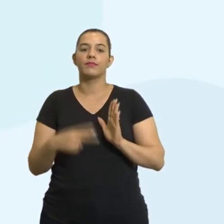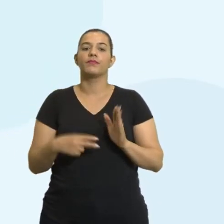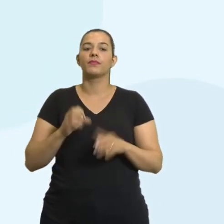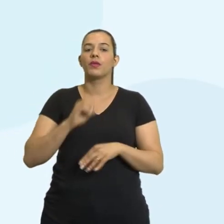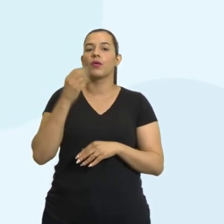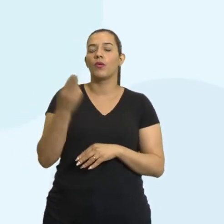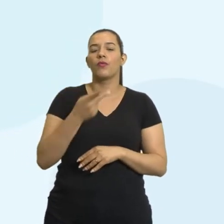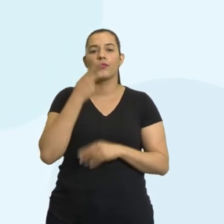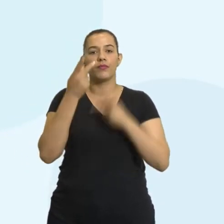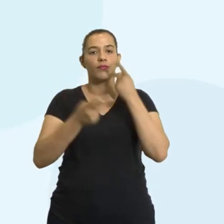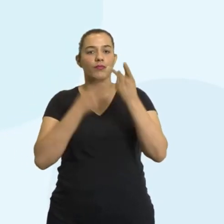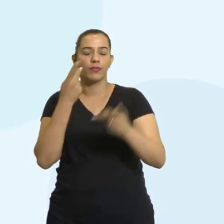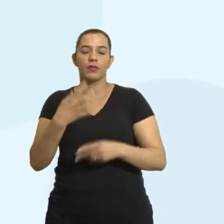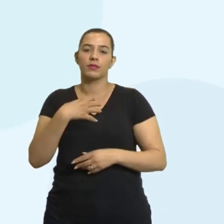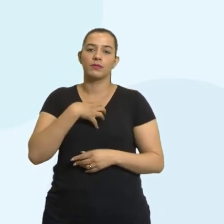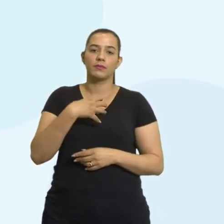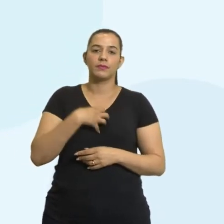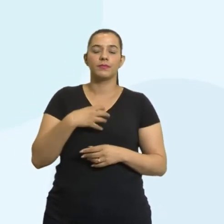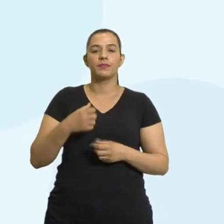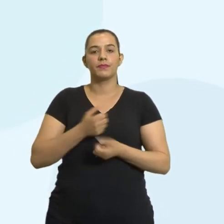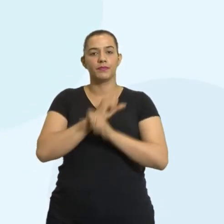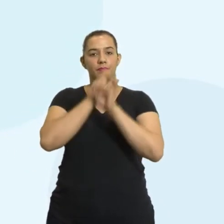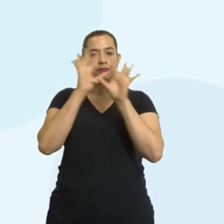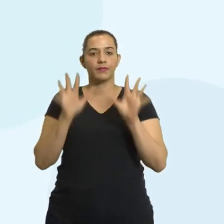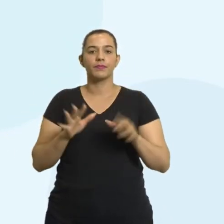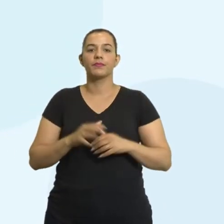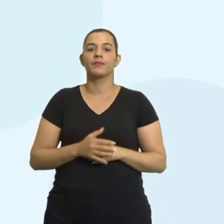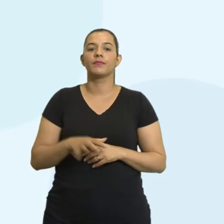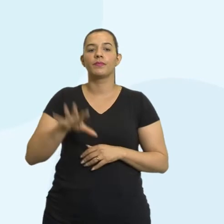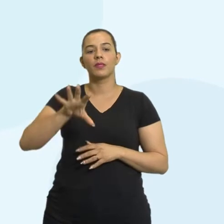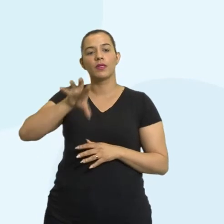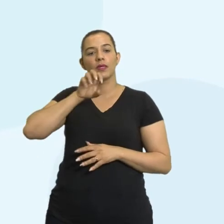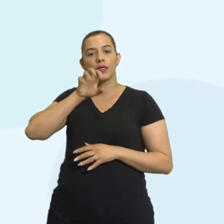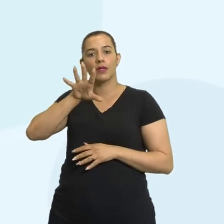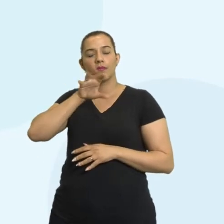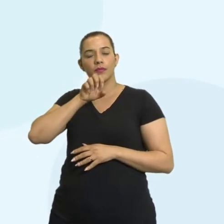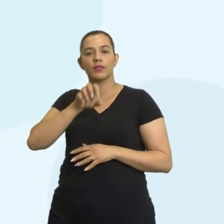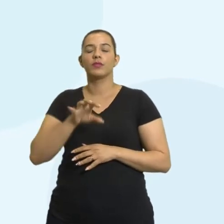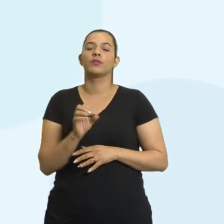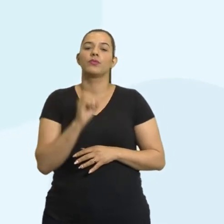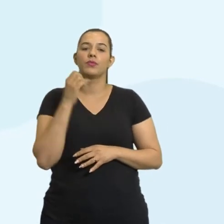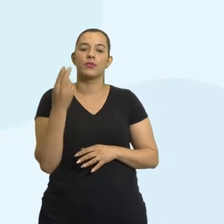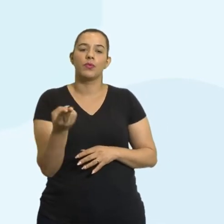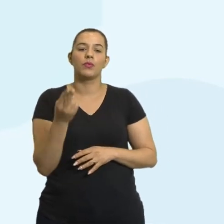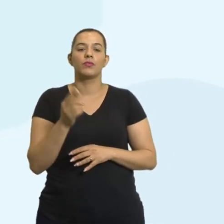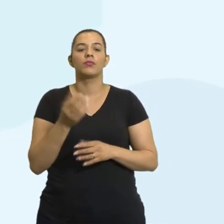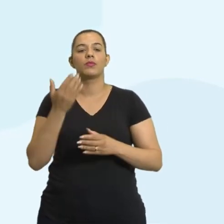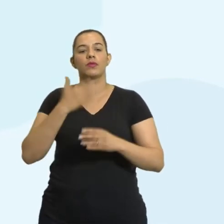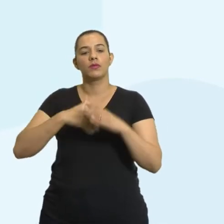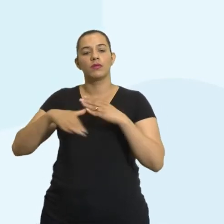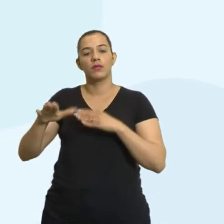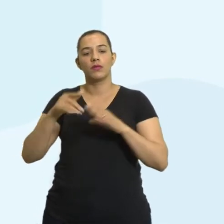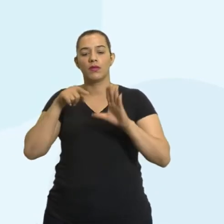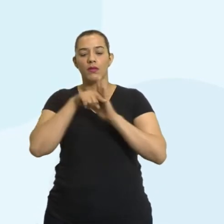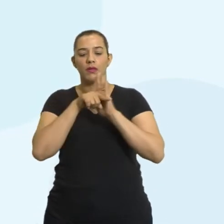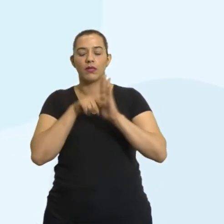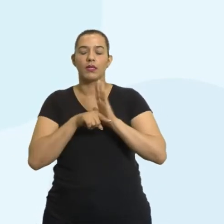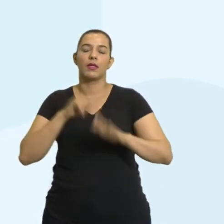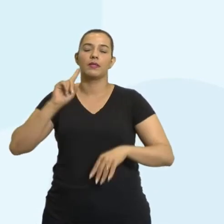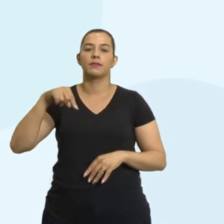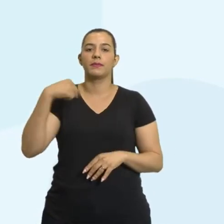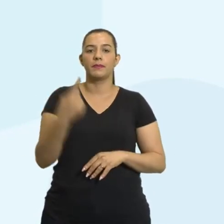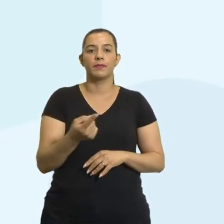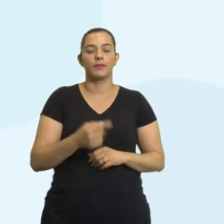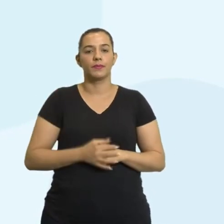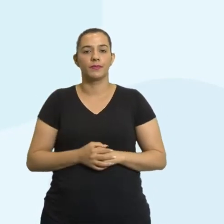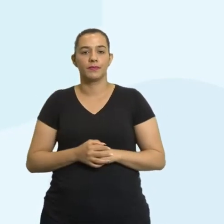fala expressiva e fluente, gravando essa leitura ou esse conto-reconto, seja para análise posterior. Então,